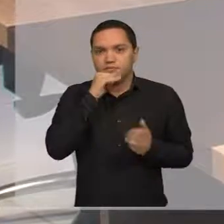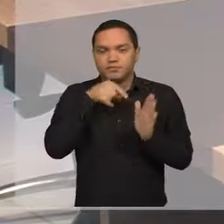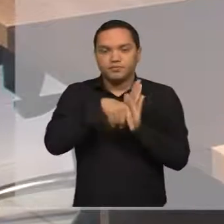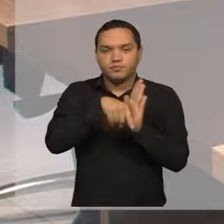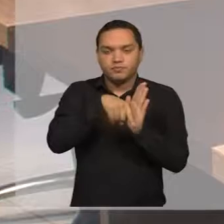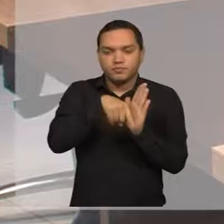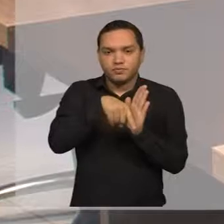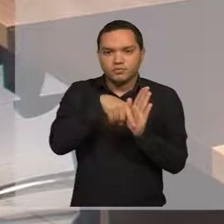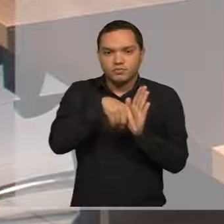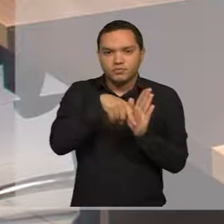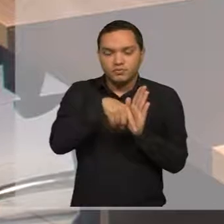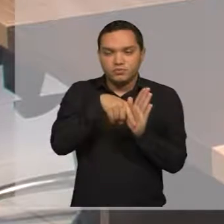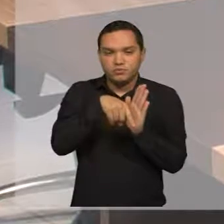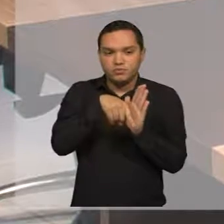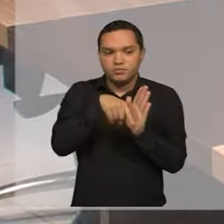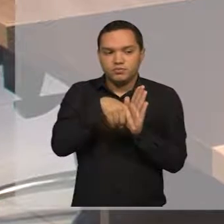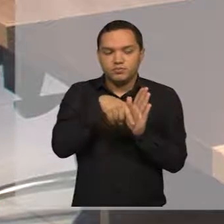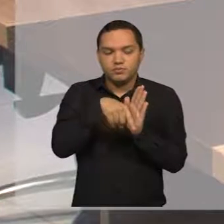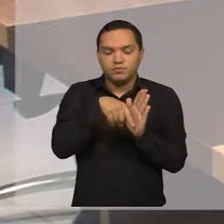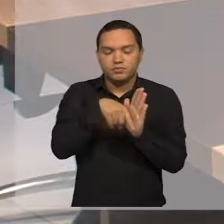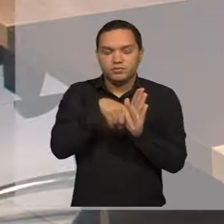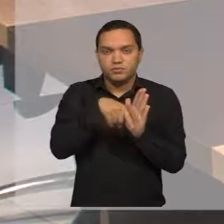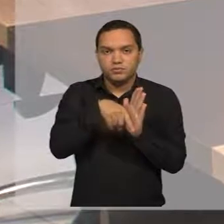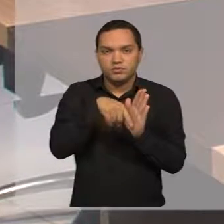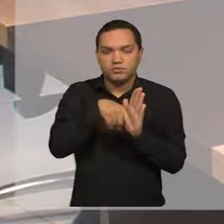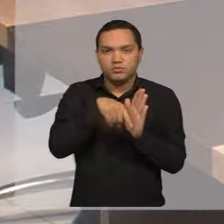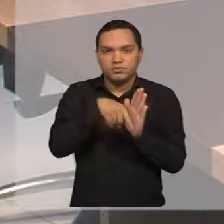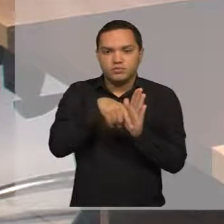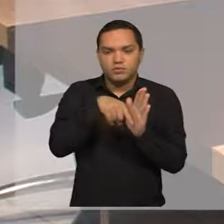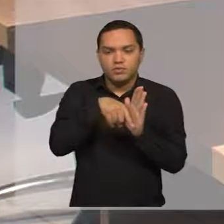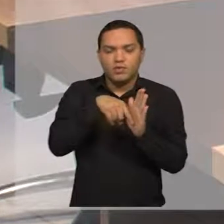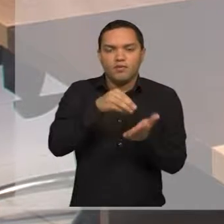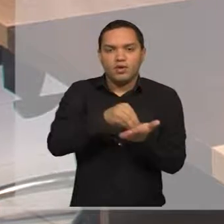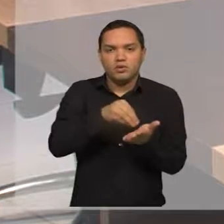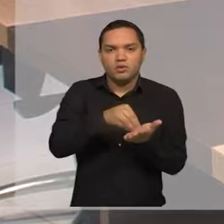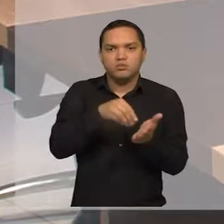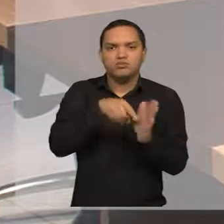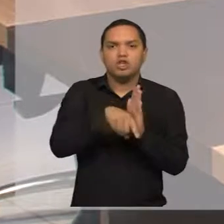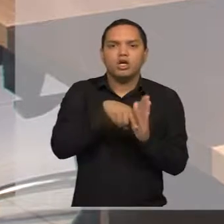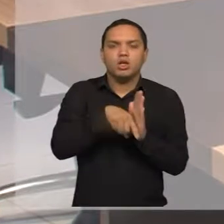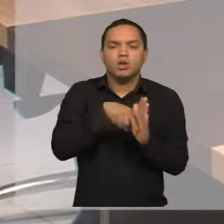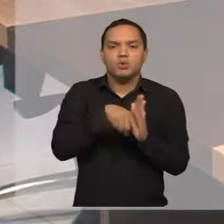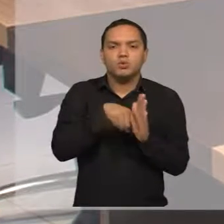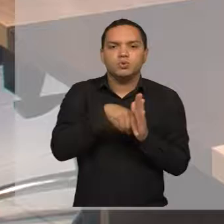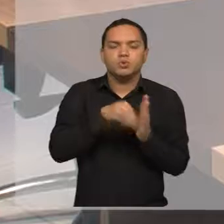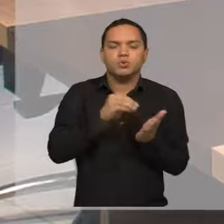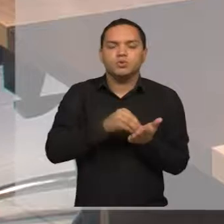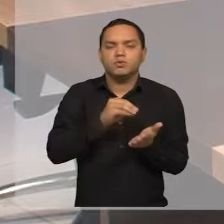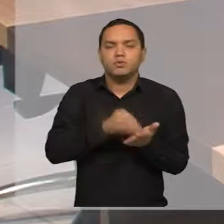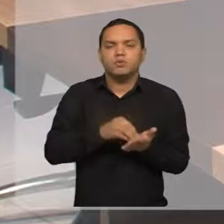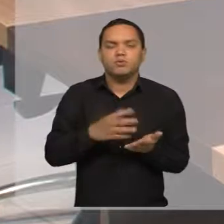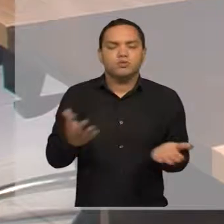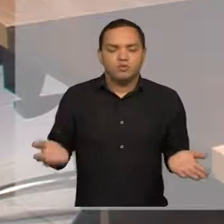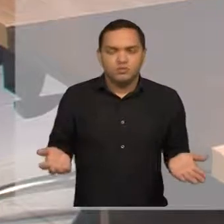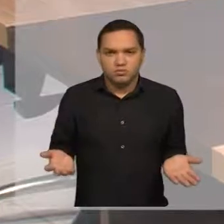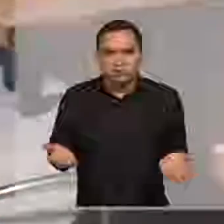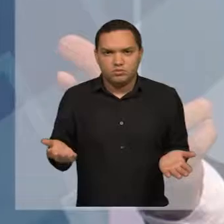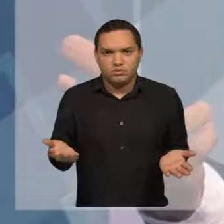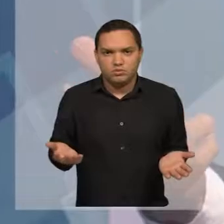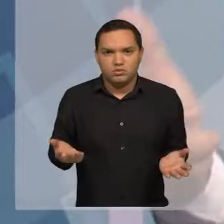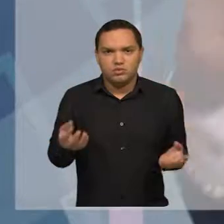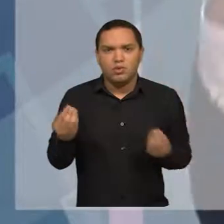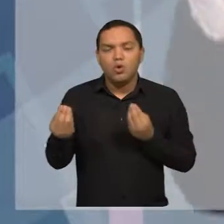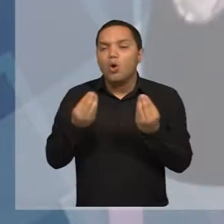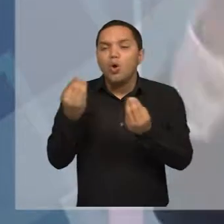nenhum momento tem um diagnóstico. Você vê o diagnóstico, o que existe atualmente, quais